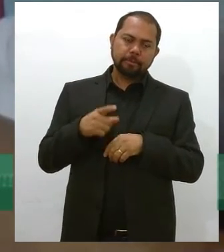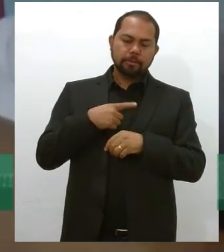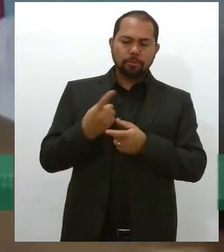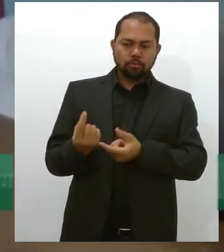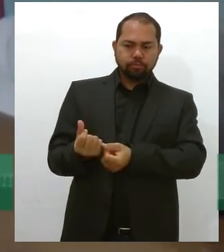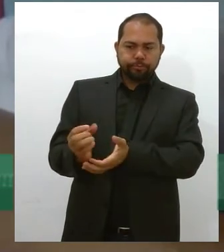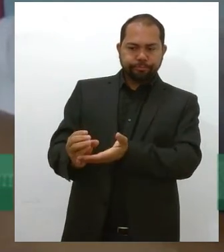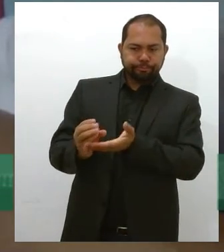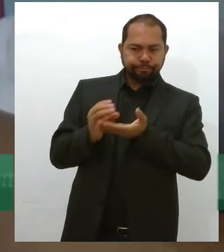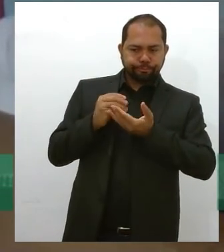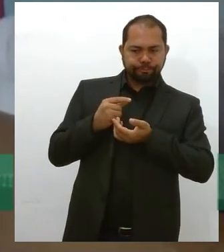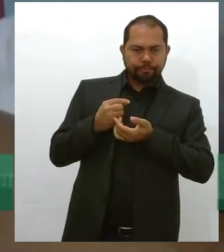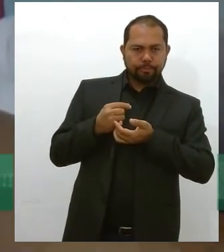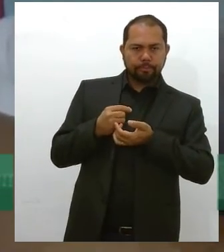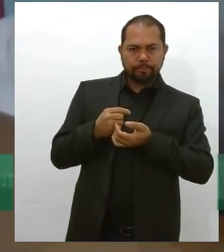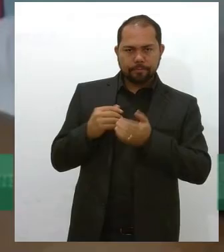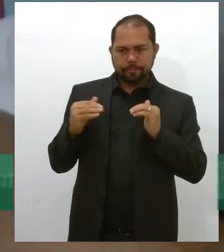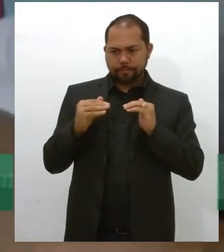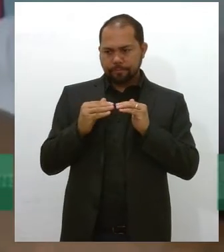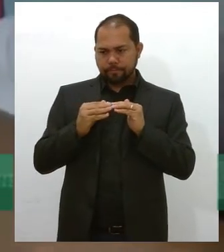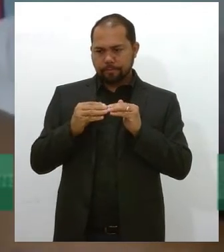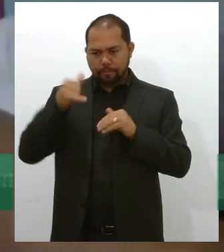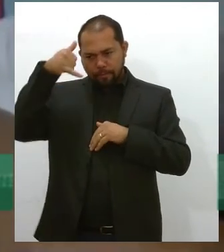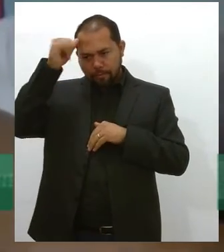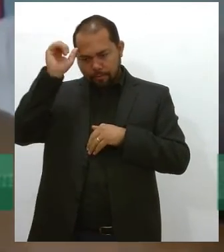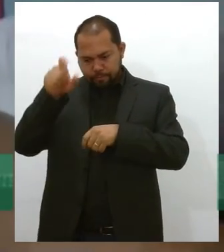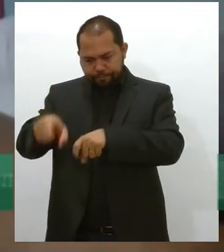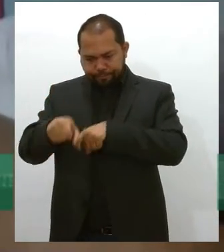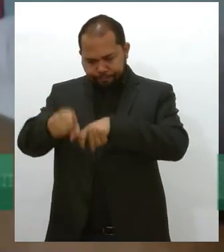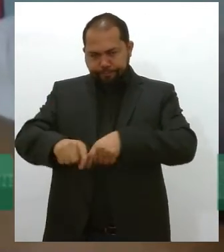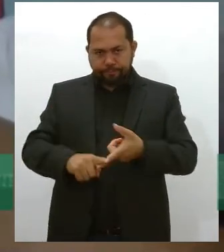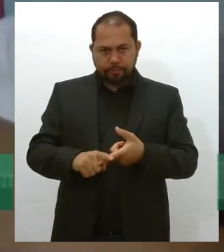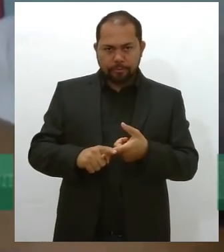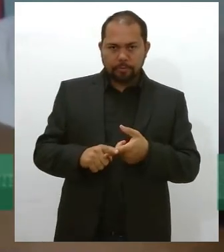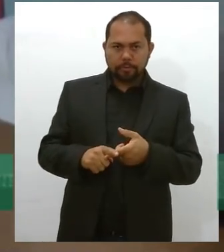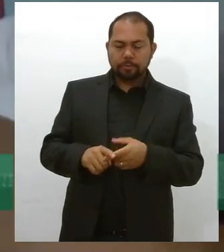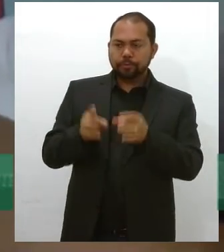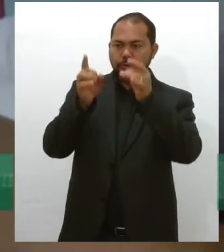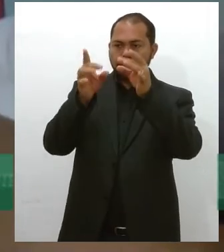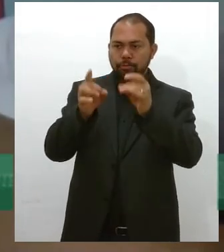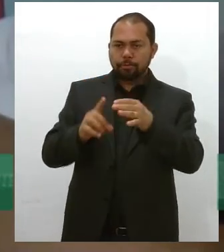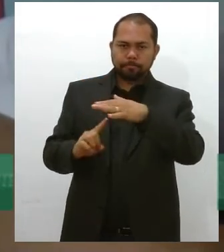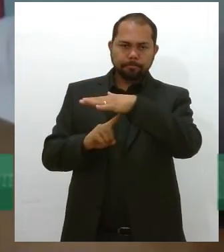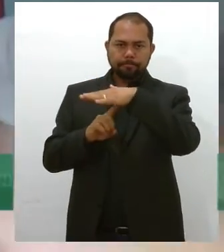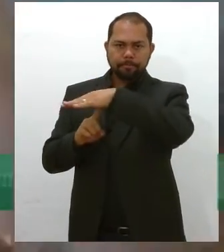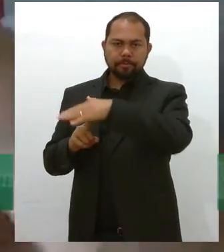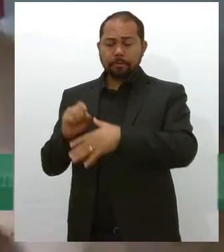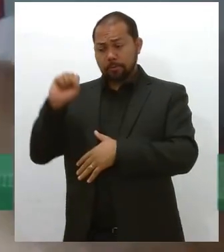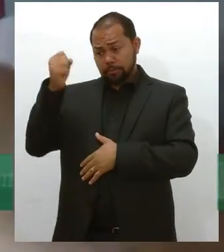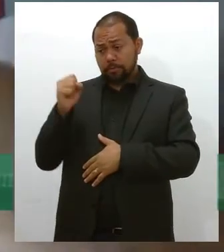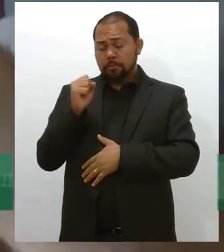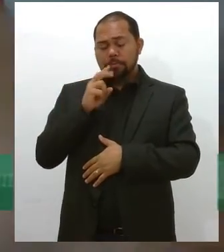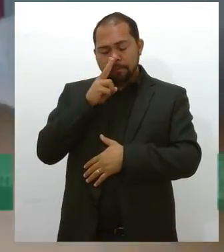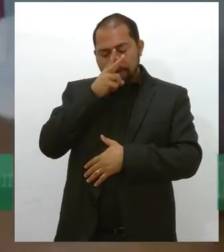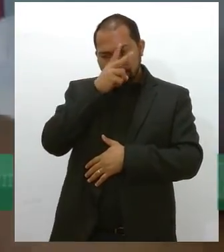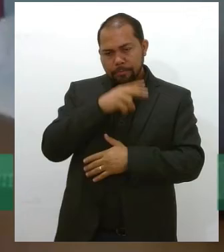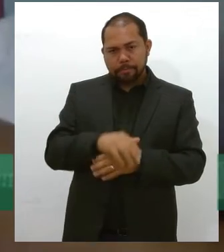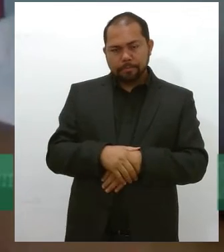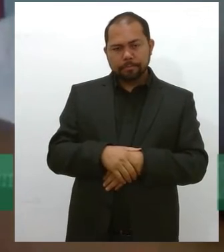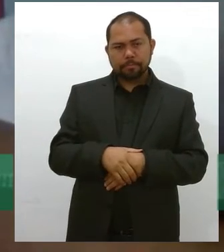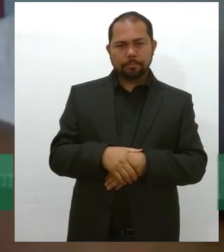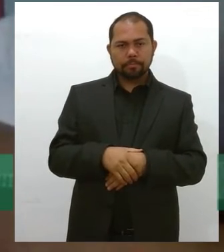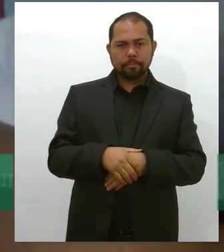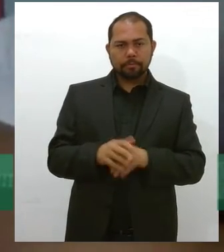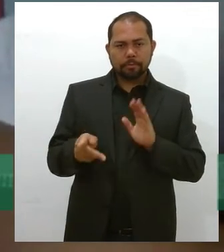à agricultura e ao comércio, né, isso em Sergipe era muito forte à época, né, e a própria Constituição, ela